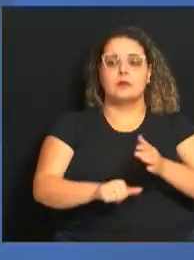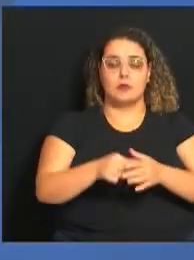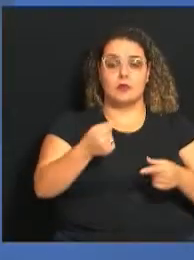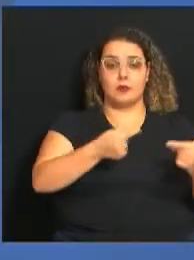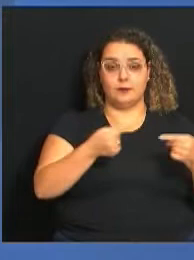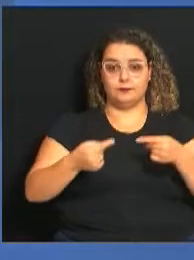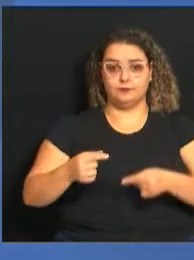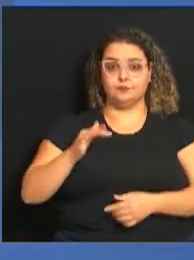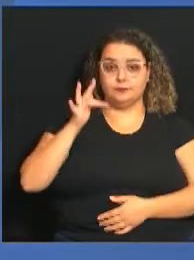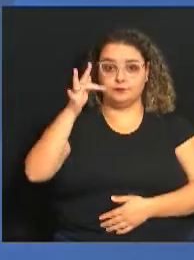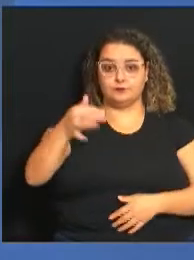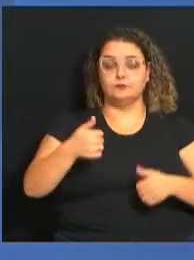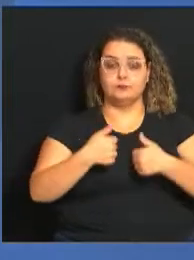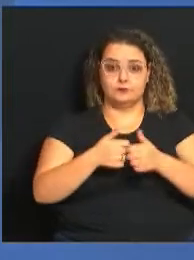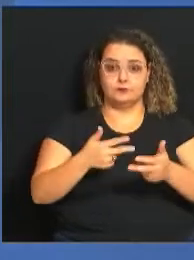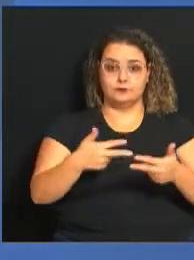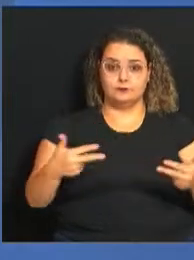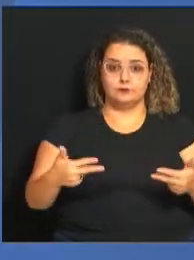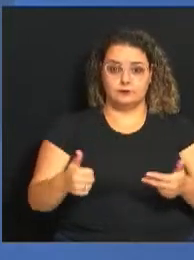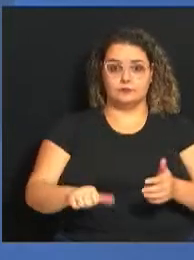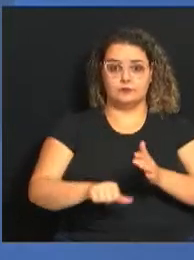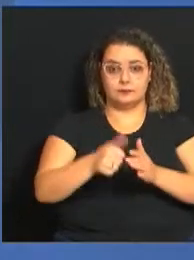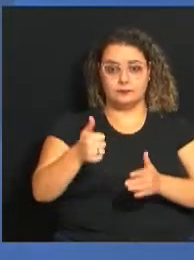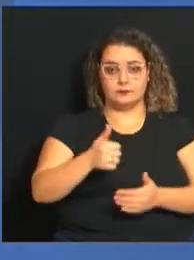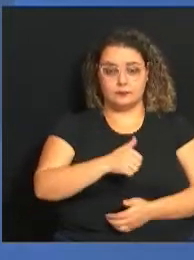do transporte público aqui na cidade. Confira.